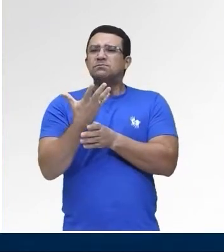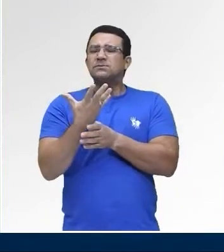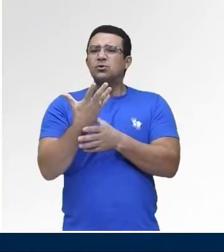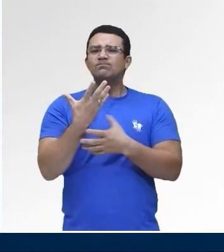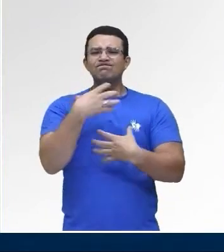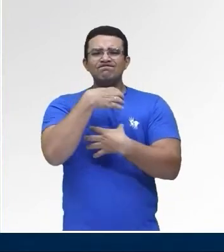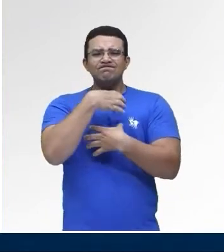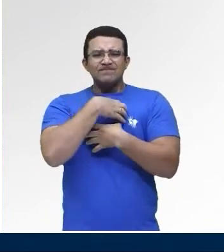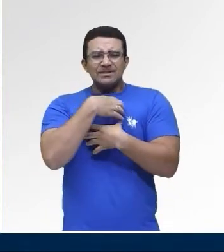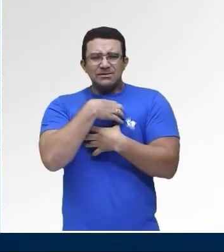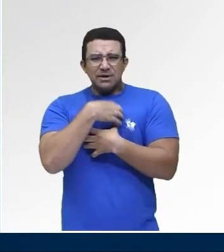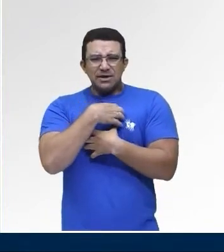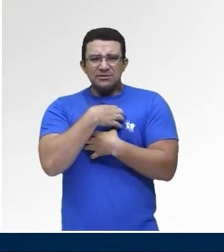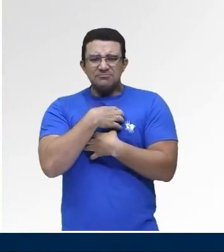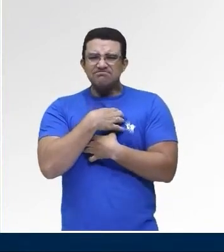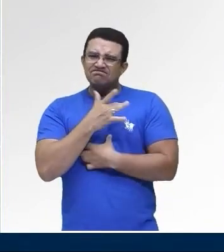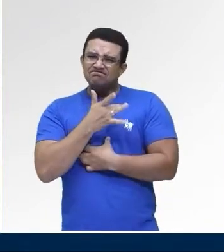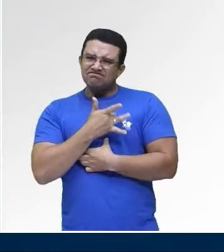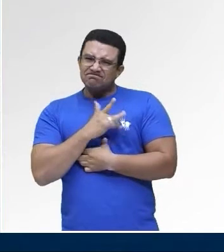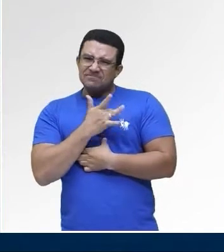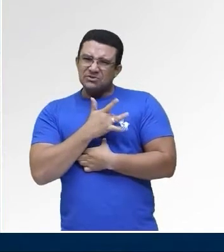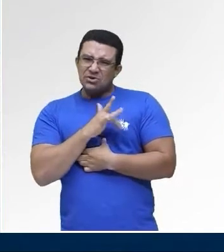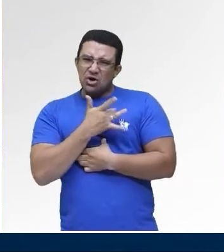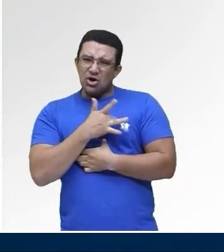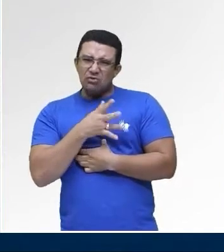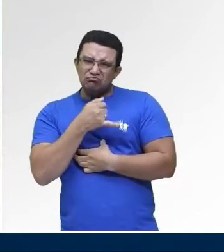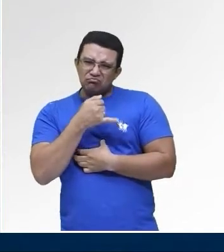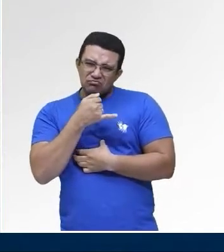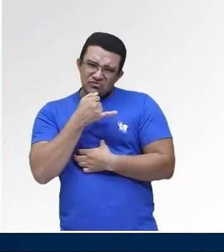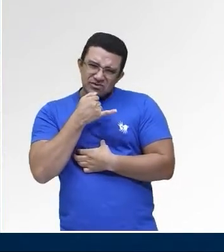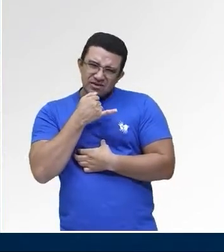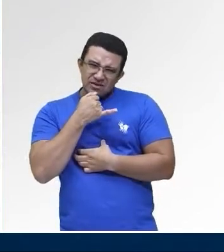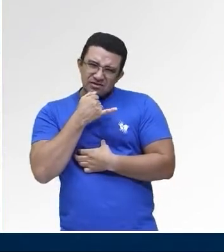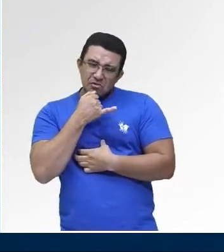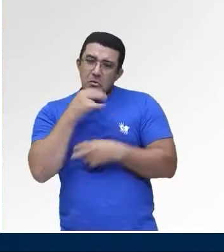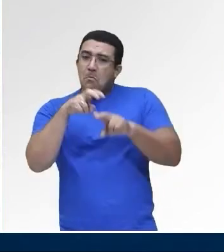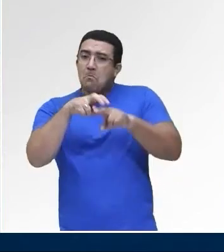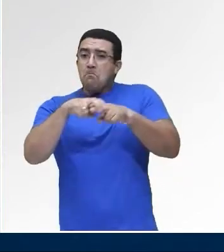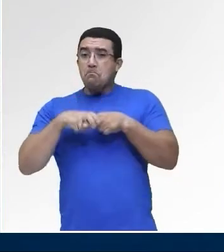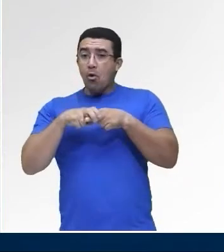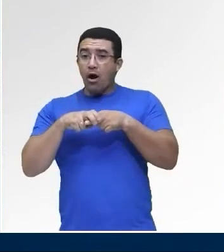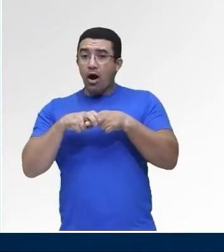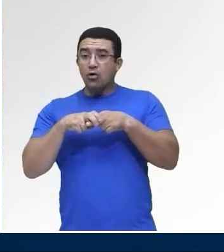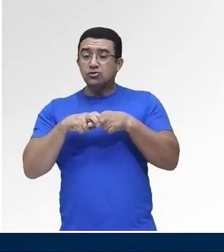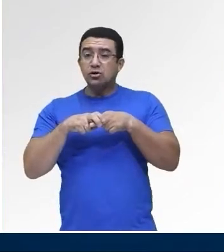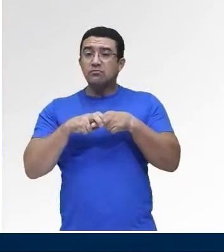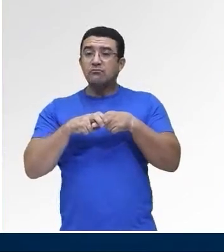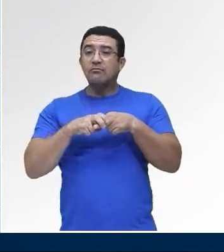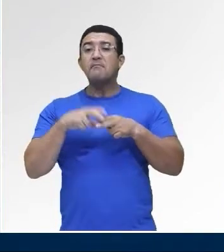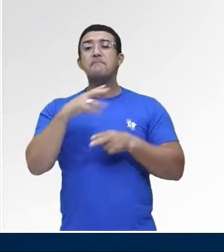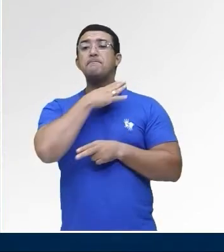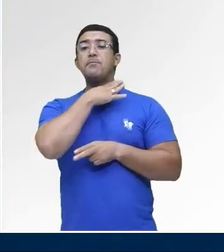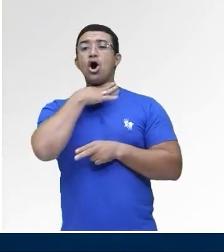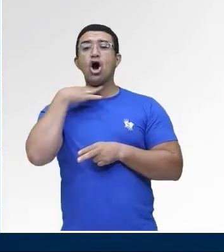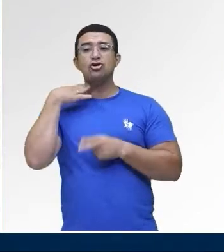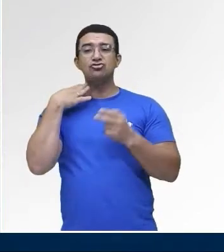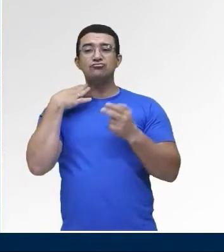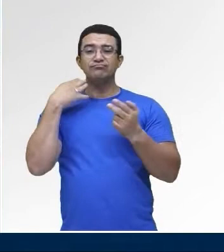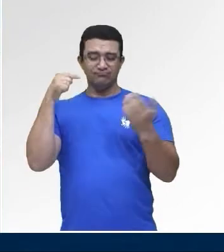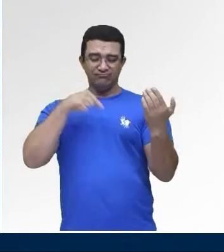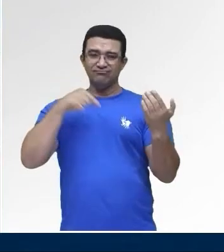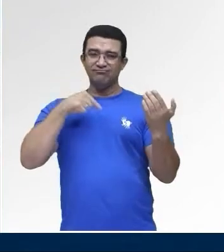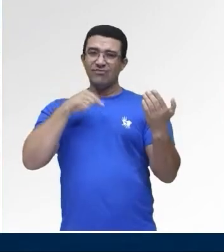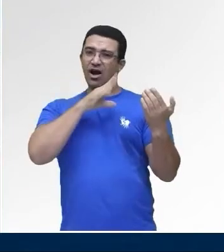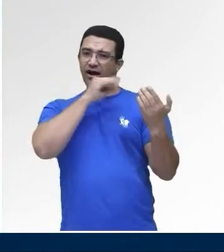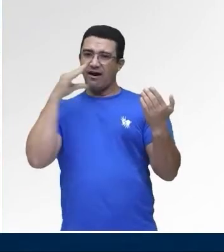família passa, né? Nesse momento da dor da morte. E como Cândido Portinari, ele tinha muito